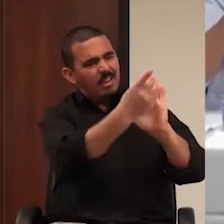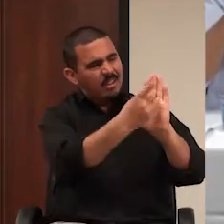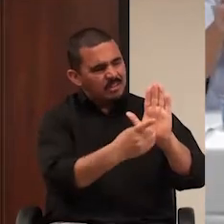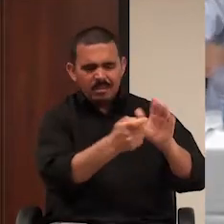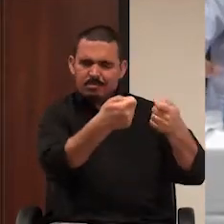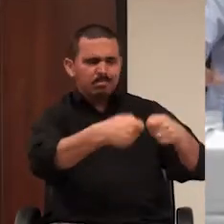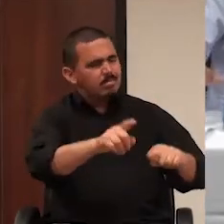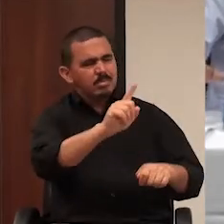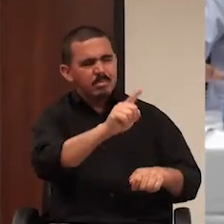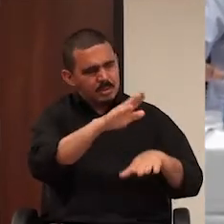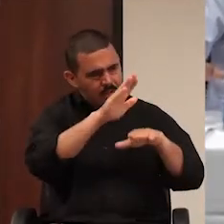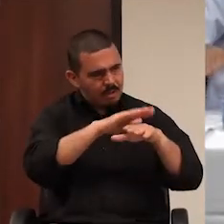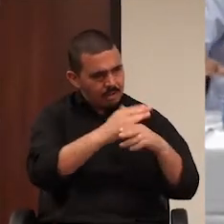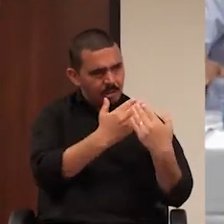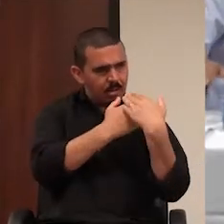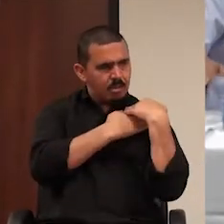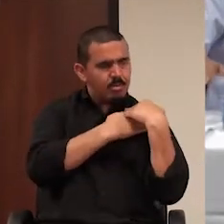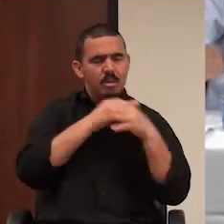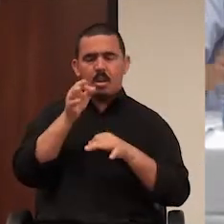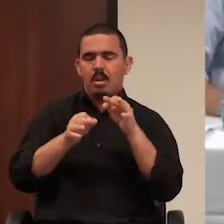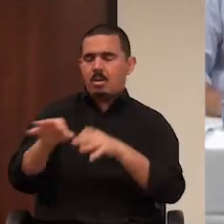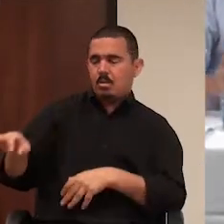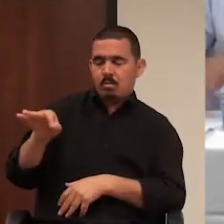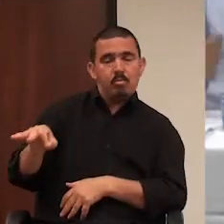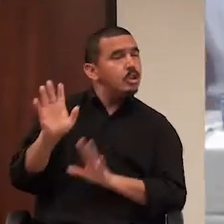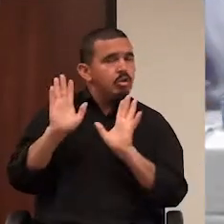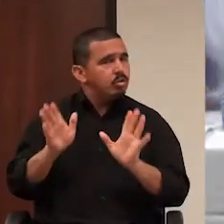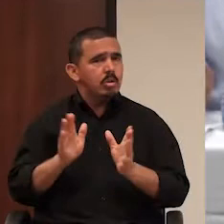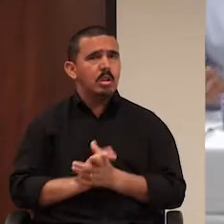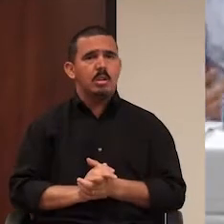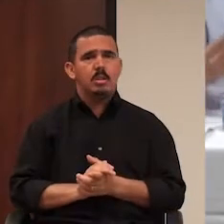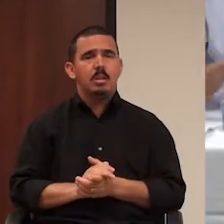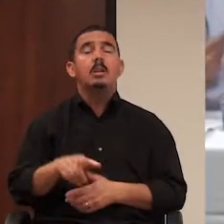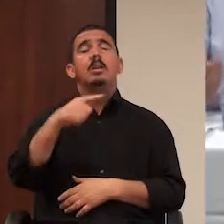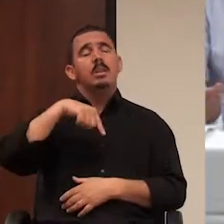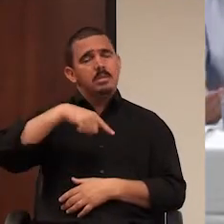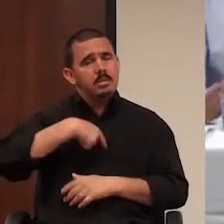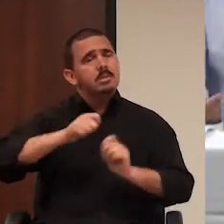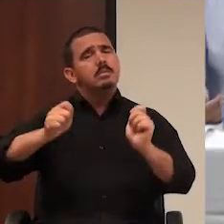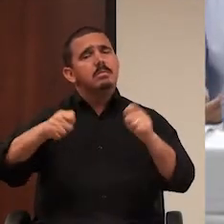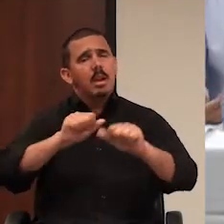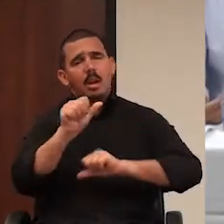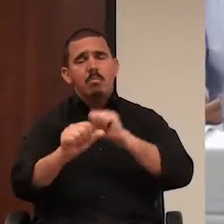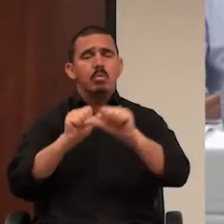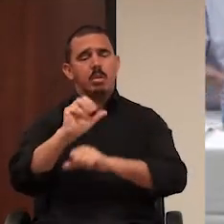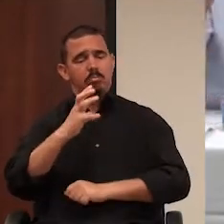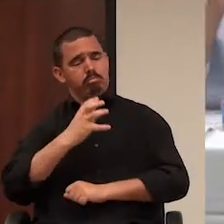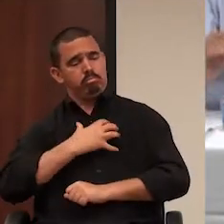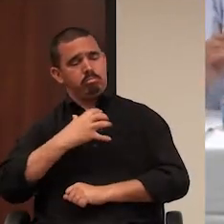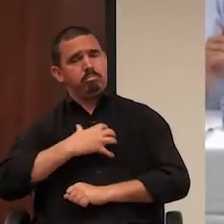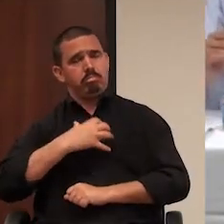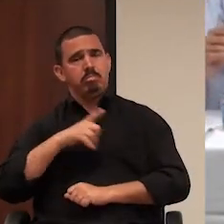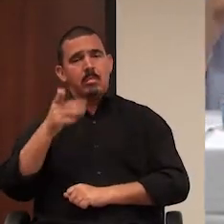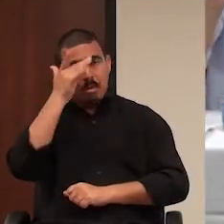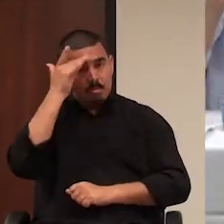da capacidade, porque ela já não existe mais, essa relação já não existe mais. A gente poderia mudar a perspectiva da curatela para que ela